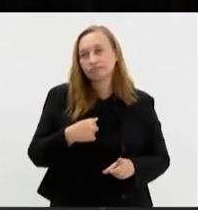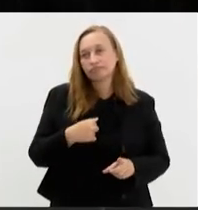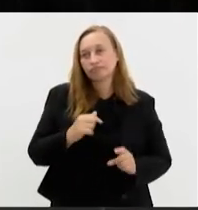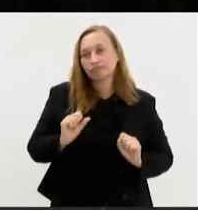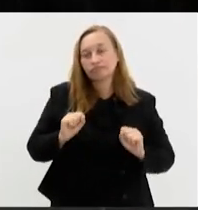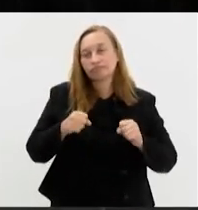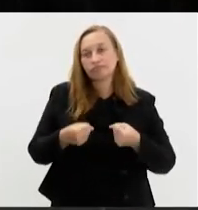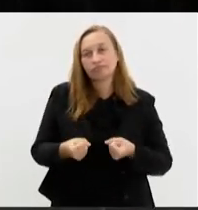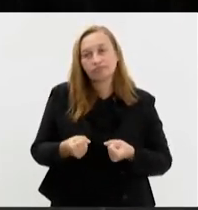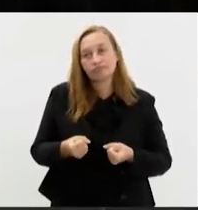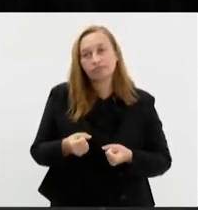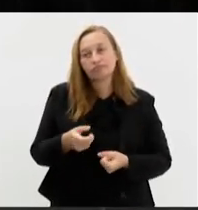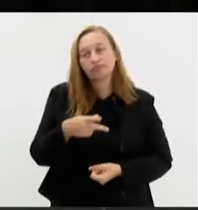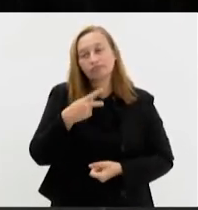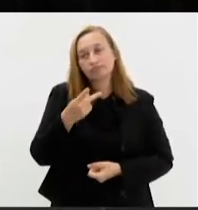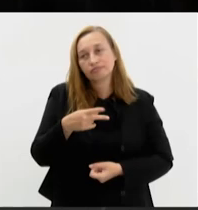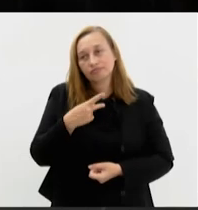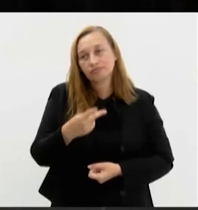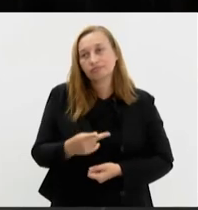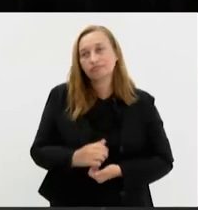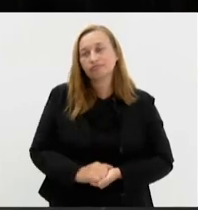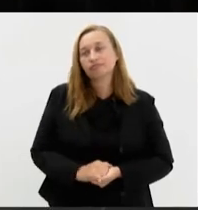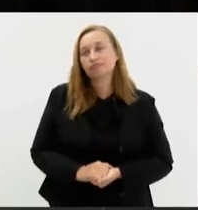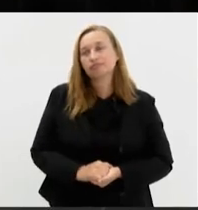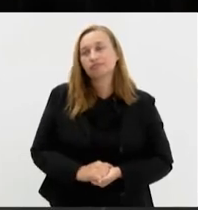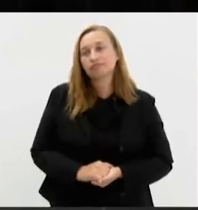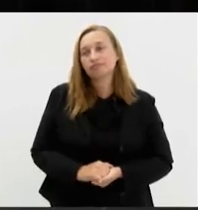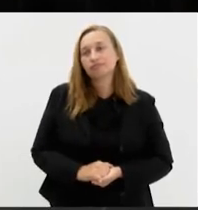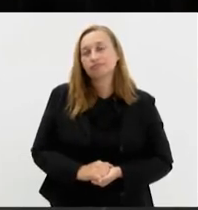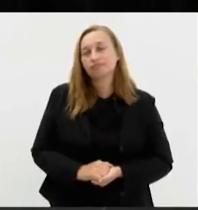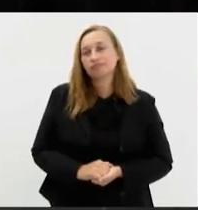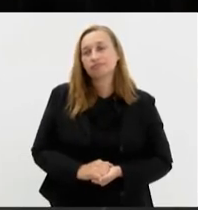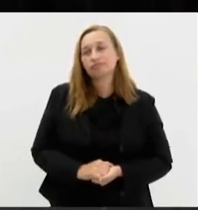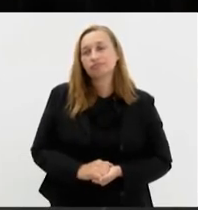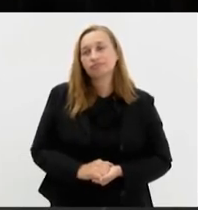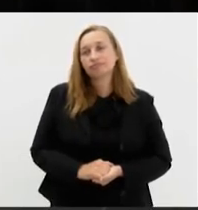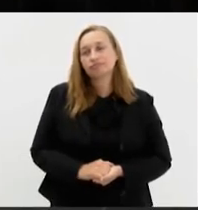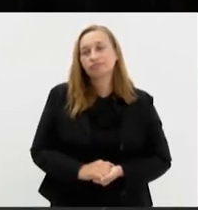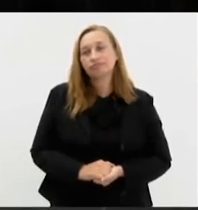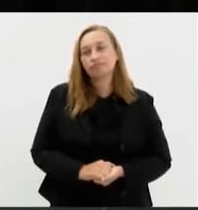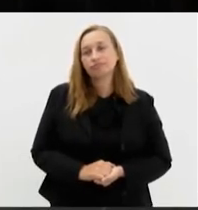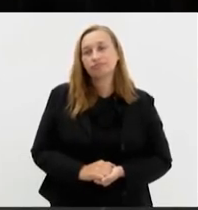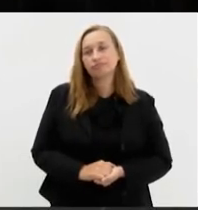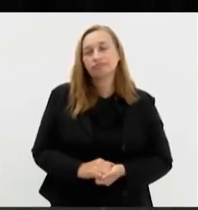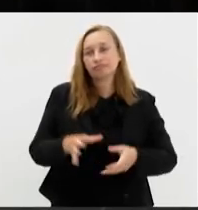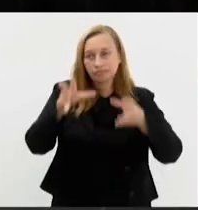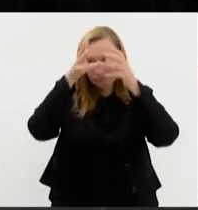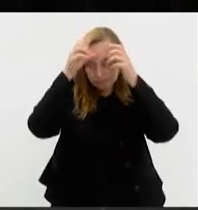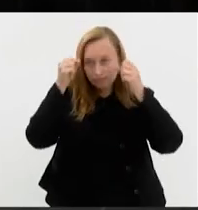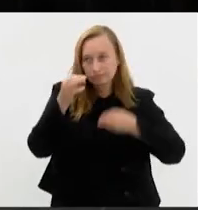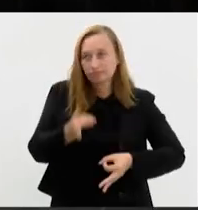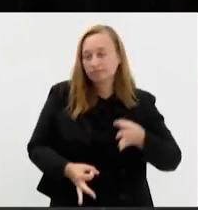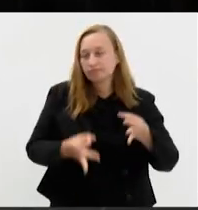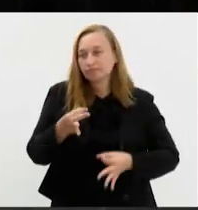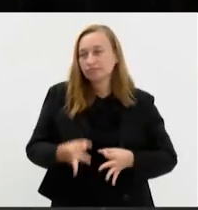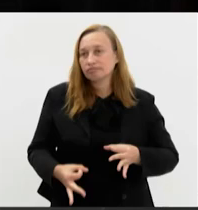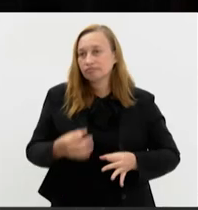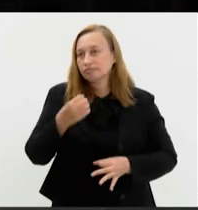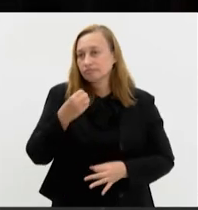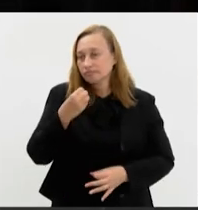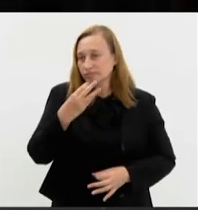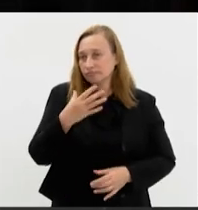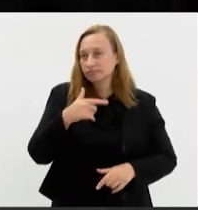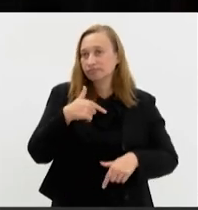a eh a dizer que eu acho que o tribunal realmente está muito bem servido por